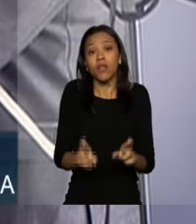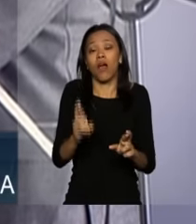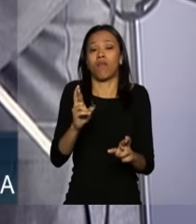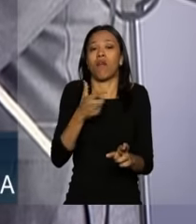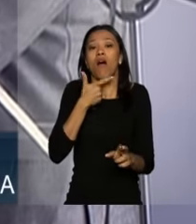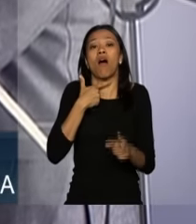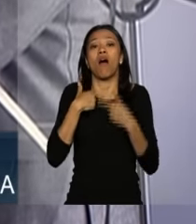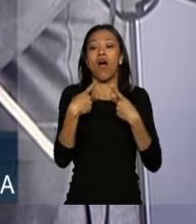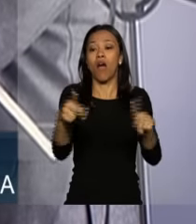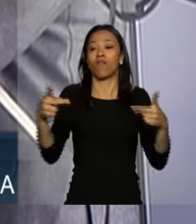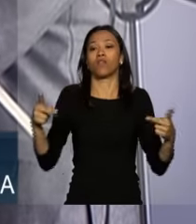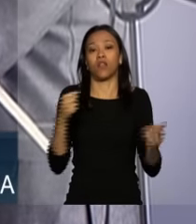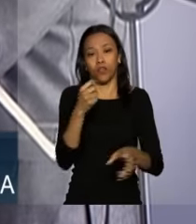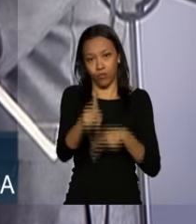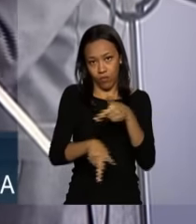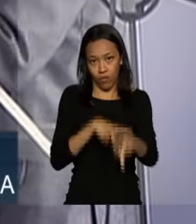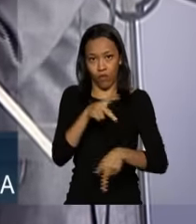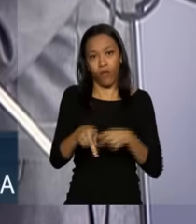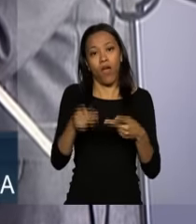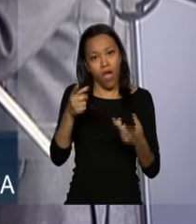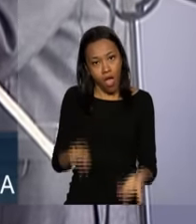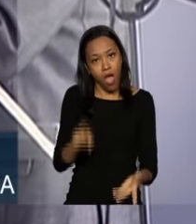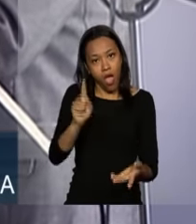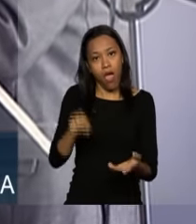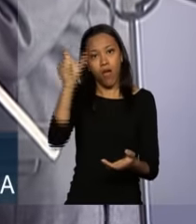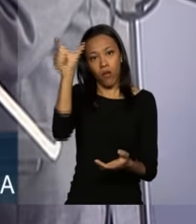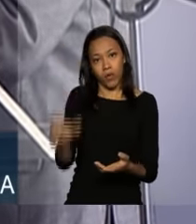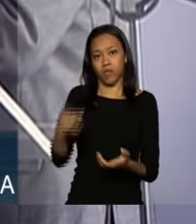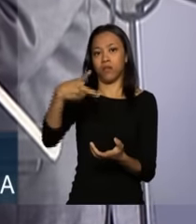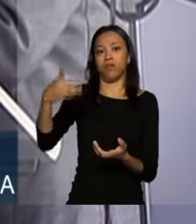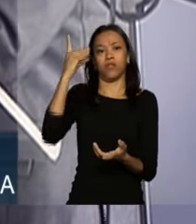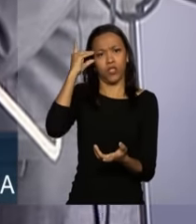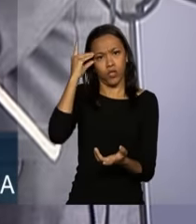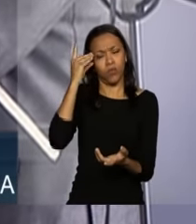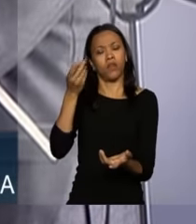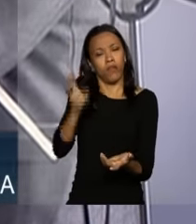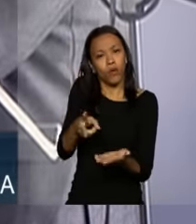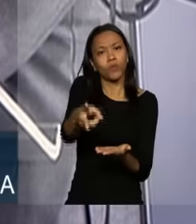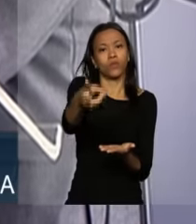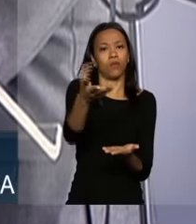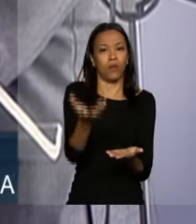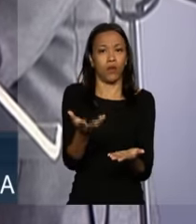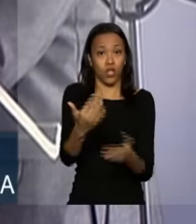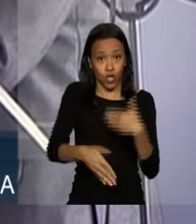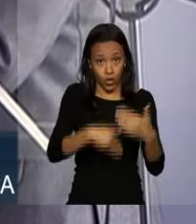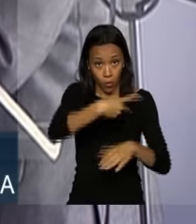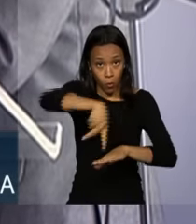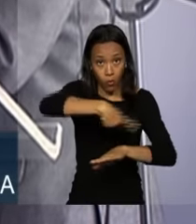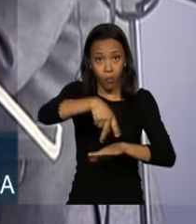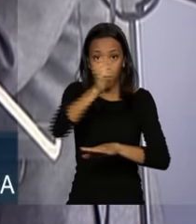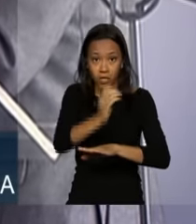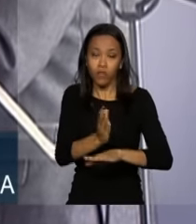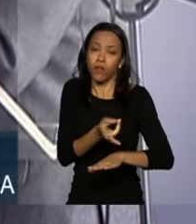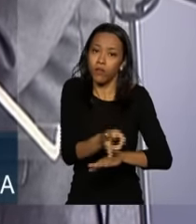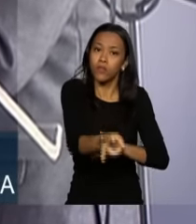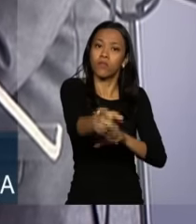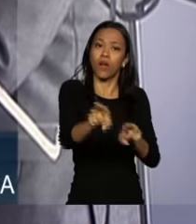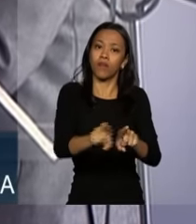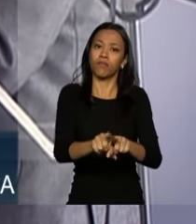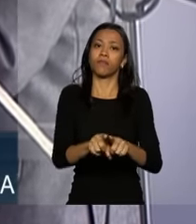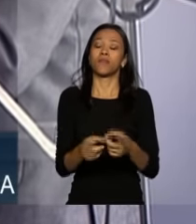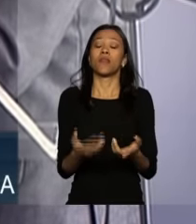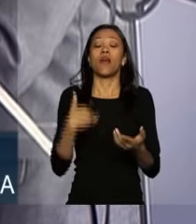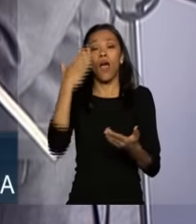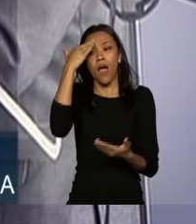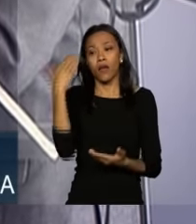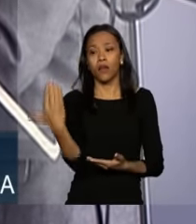É com Dilma que o Brasil vai seguir em frente. Agradeço a todos os presentes. Quero agradecer a todos os